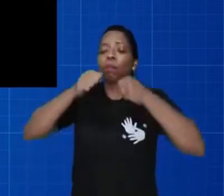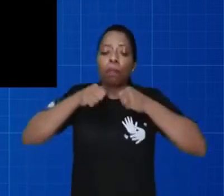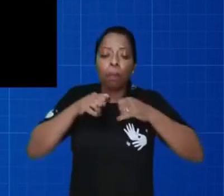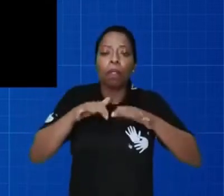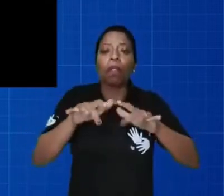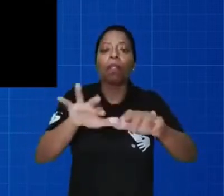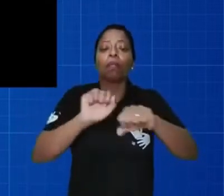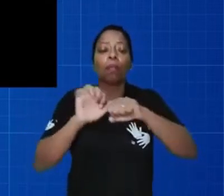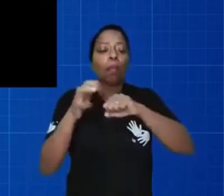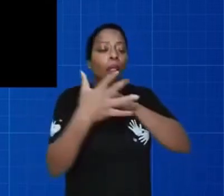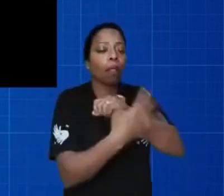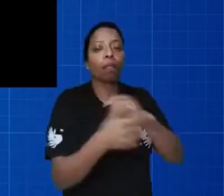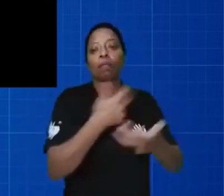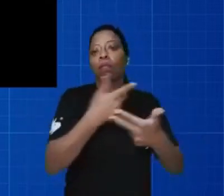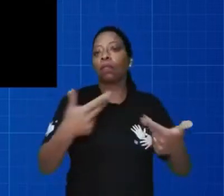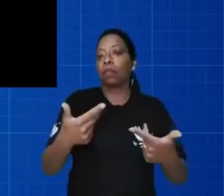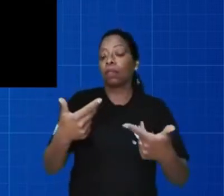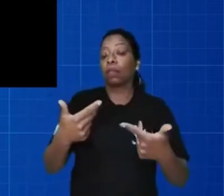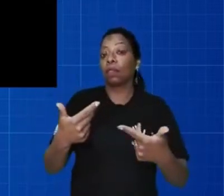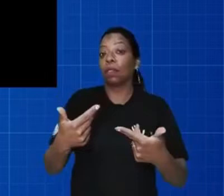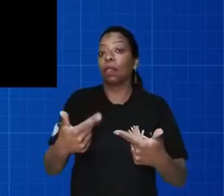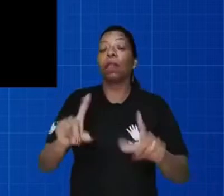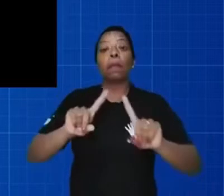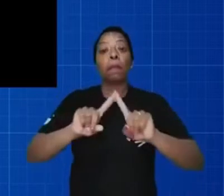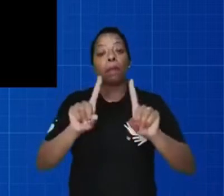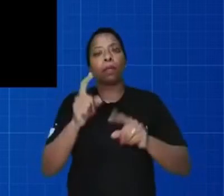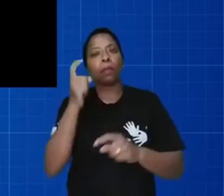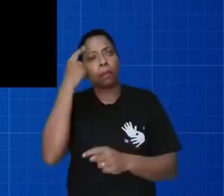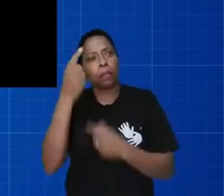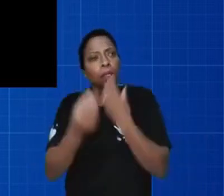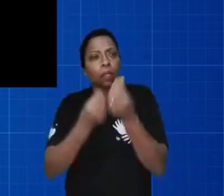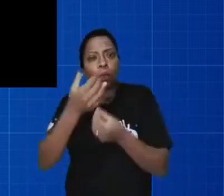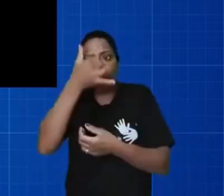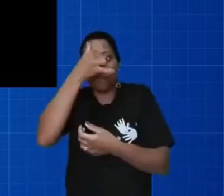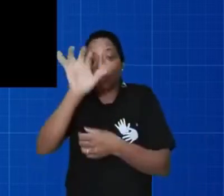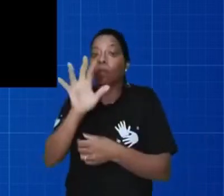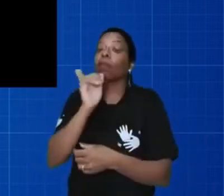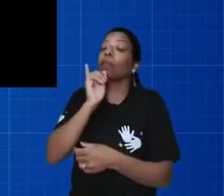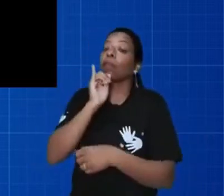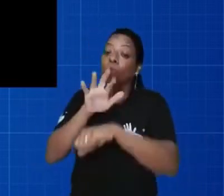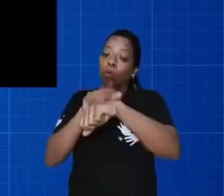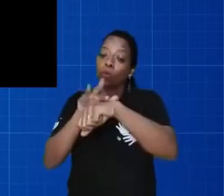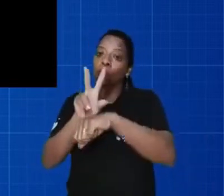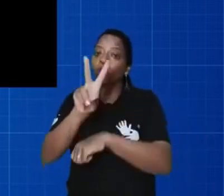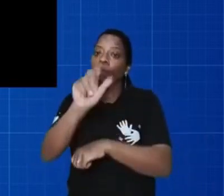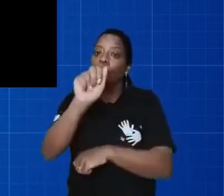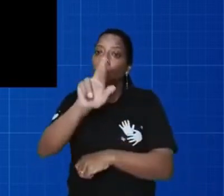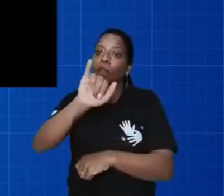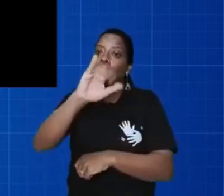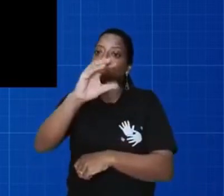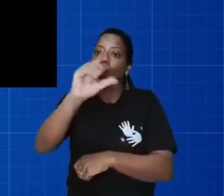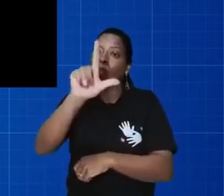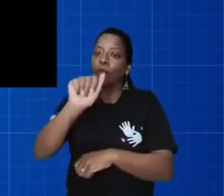conseguiram controlar essa doença. Os estudos foram avançando, foram surgindo vacinas para outras doenças